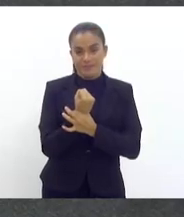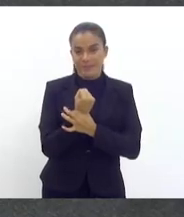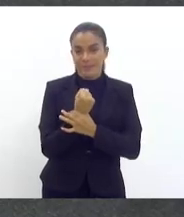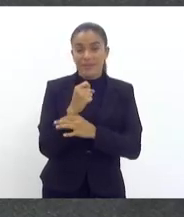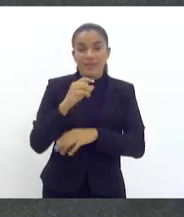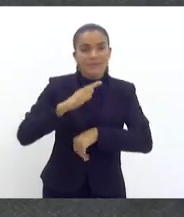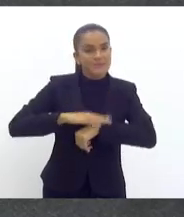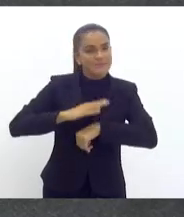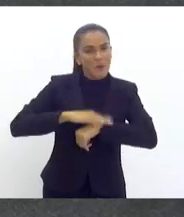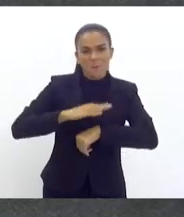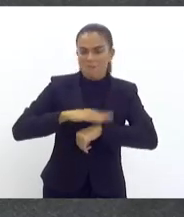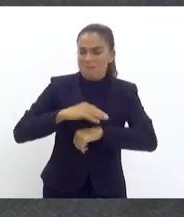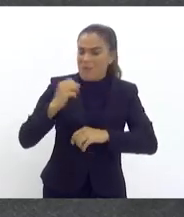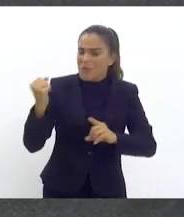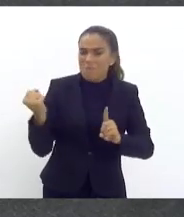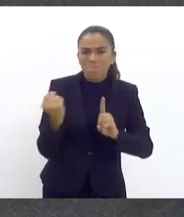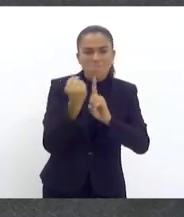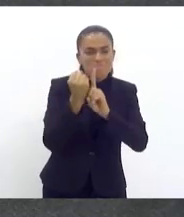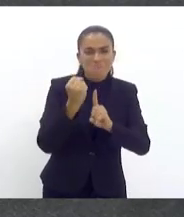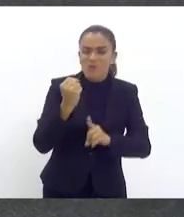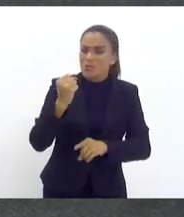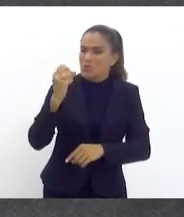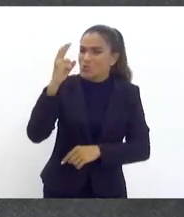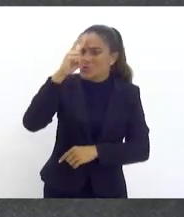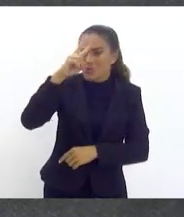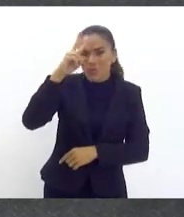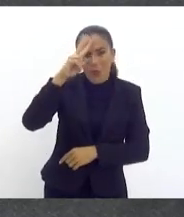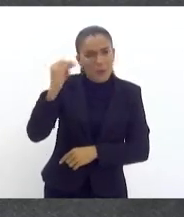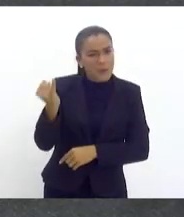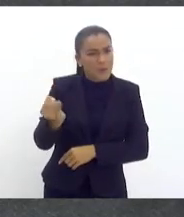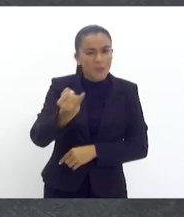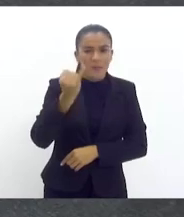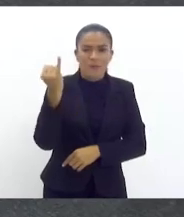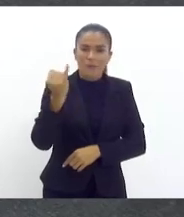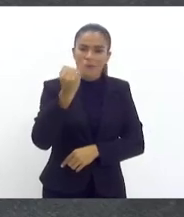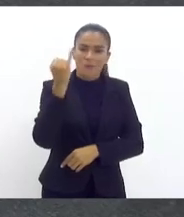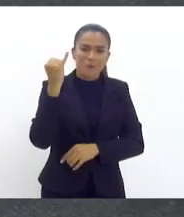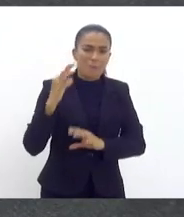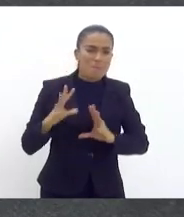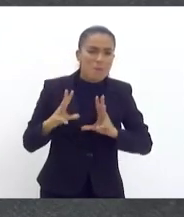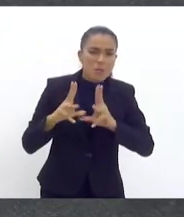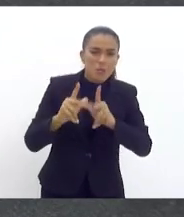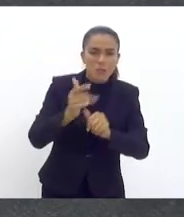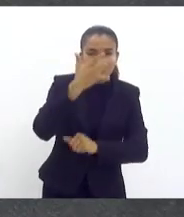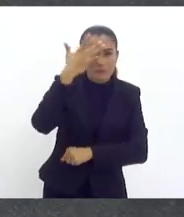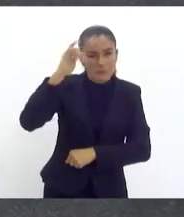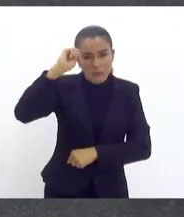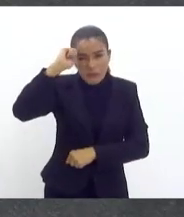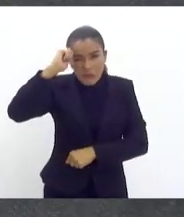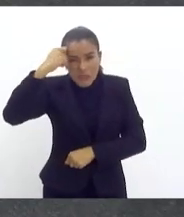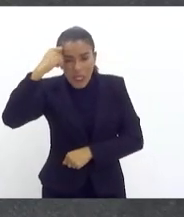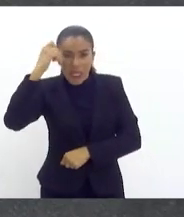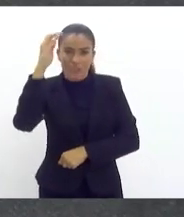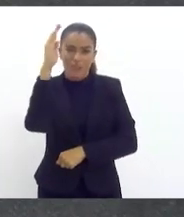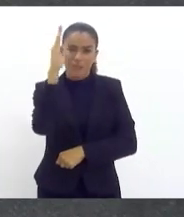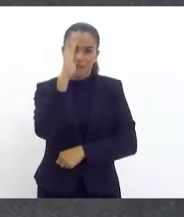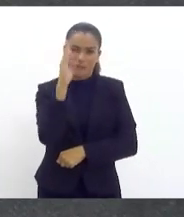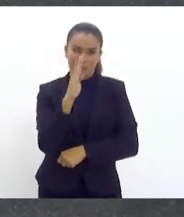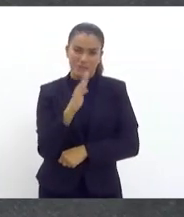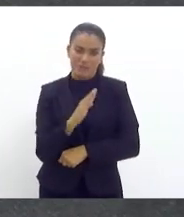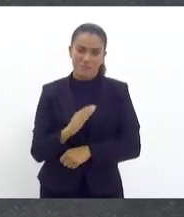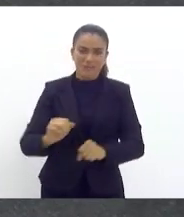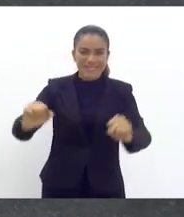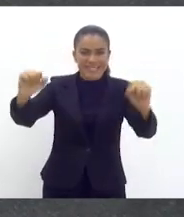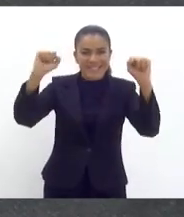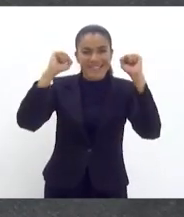esse momento, que foi um momento histórico, muito importante para as pessoas negras no Brasil, possa ser